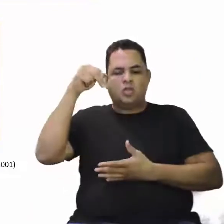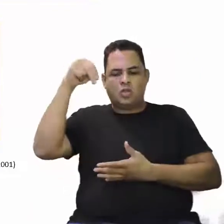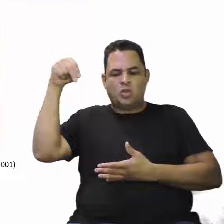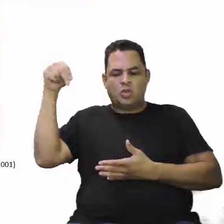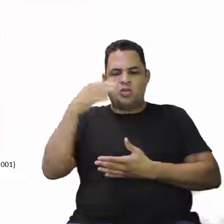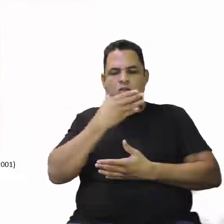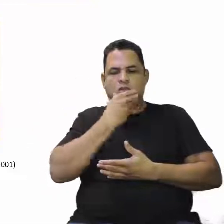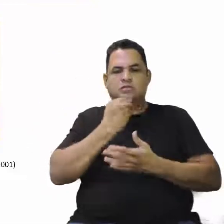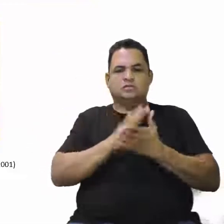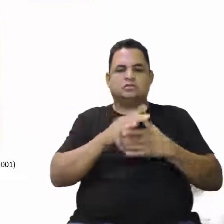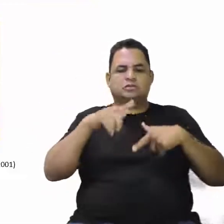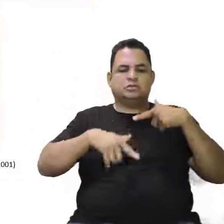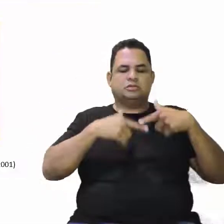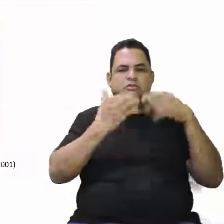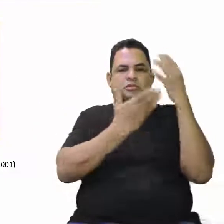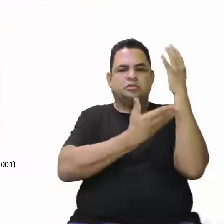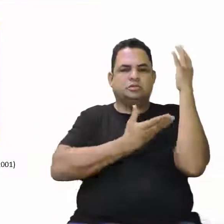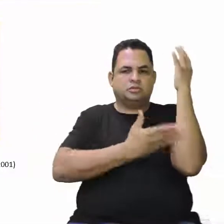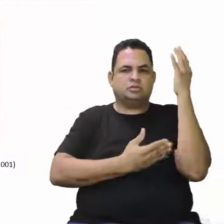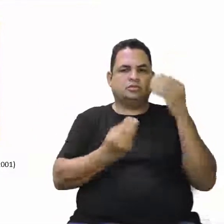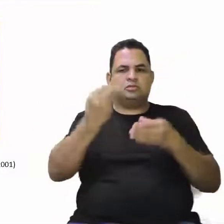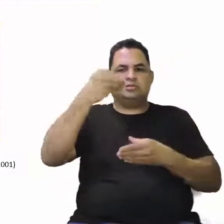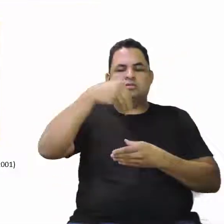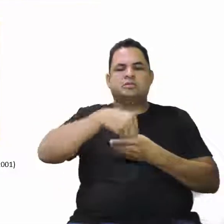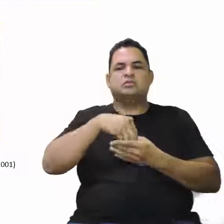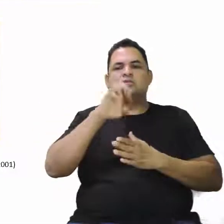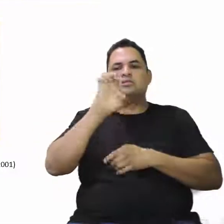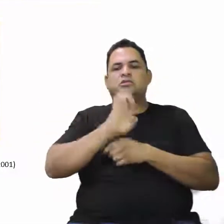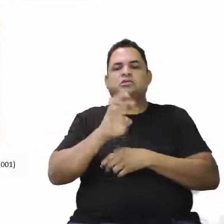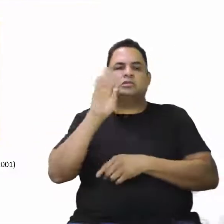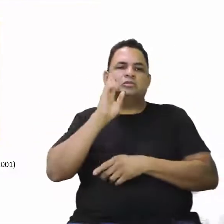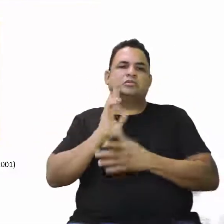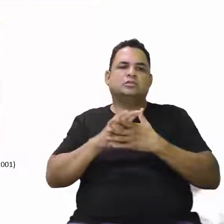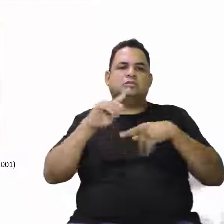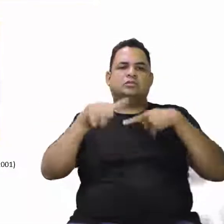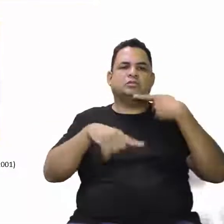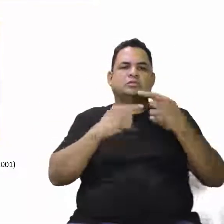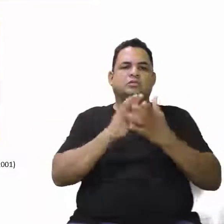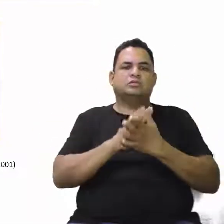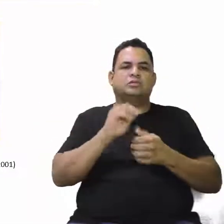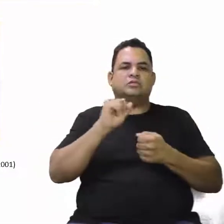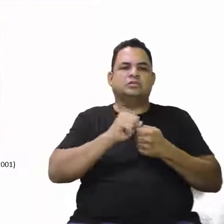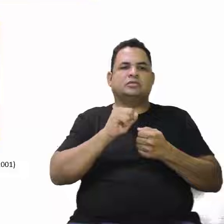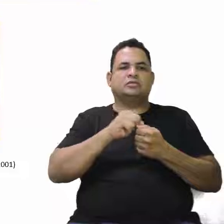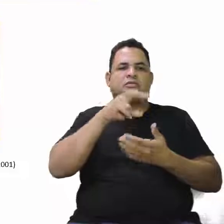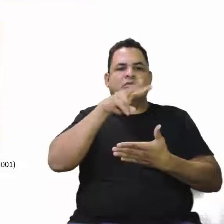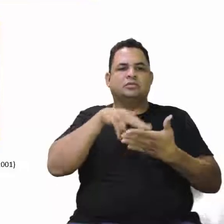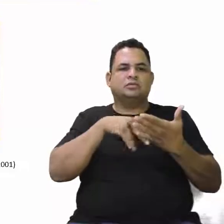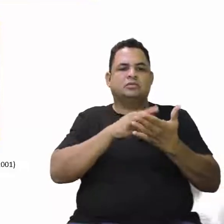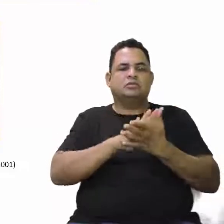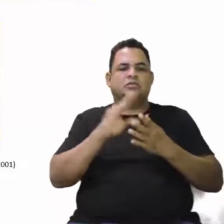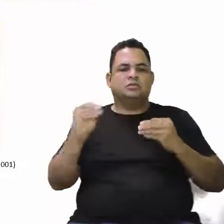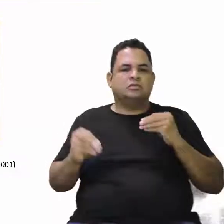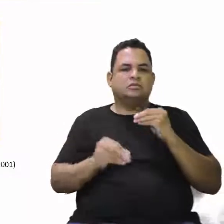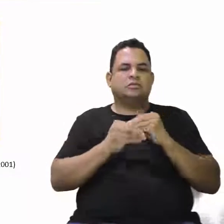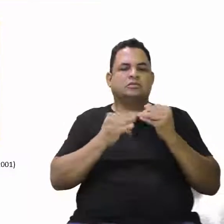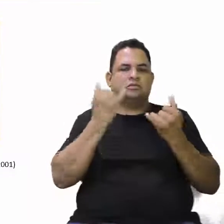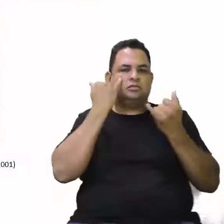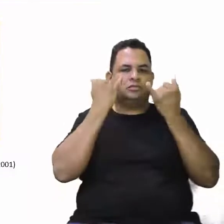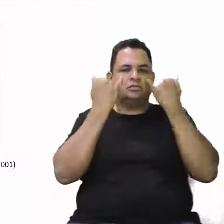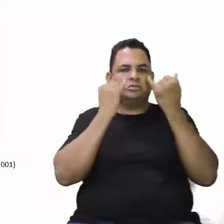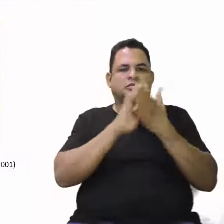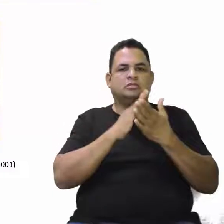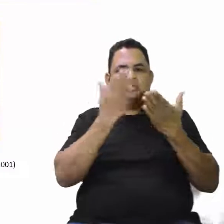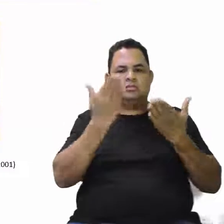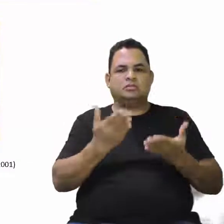nordestinos para trabalhar com a borracha dentro do estado de Rondônia. Depois você faz essa leitura aí para complementar essa informação que eu passei